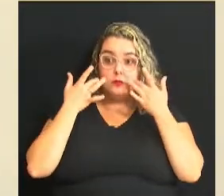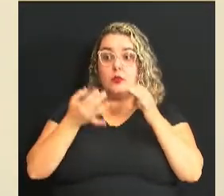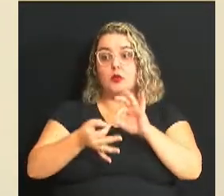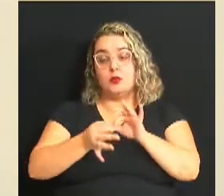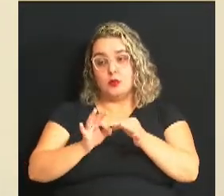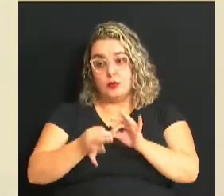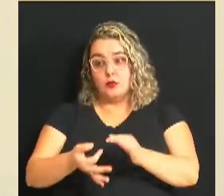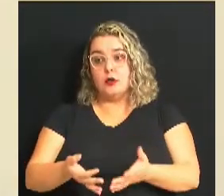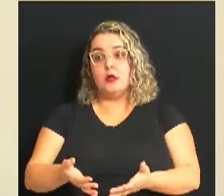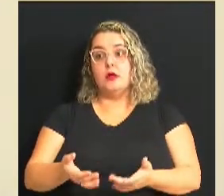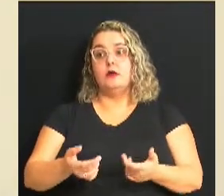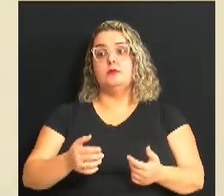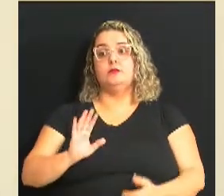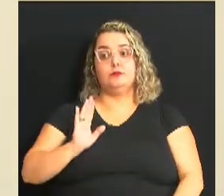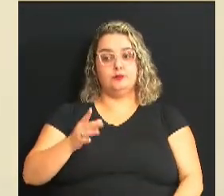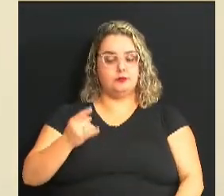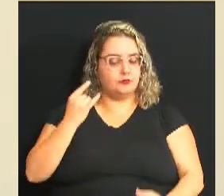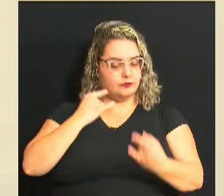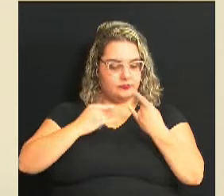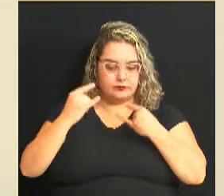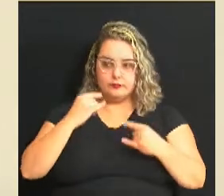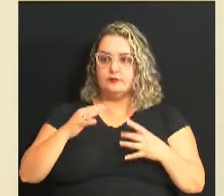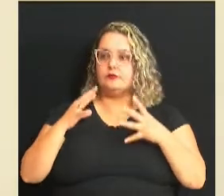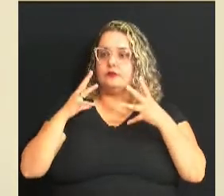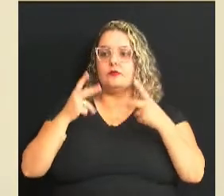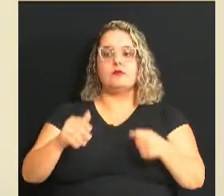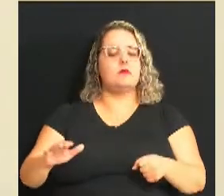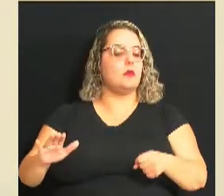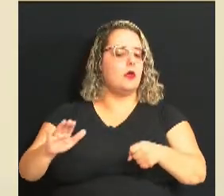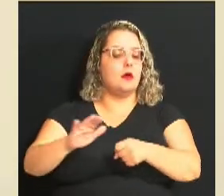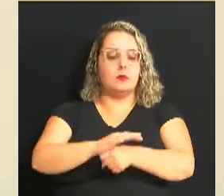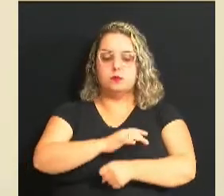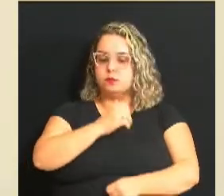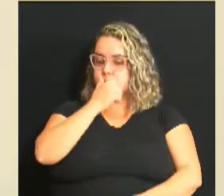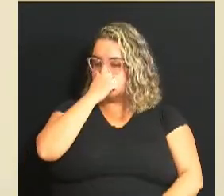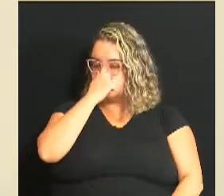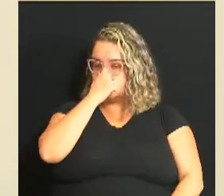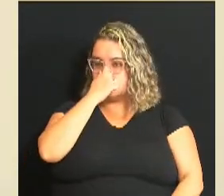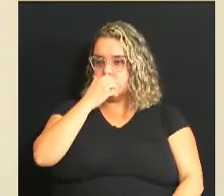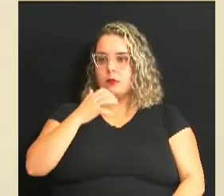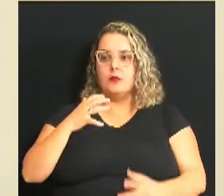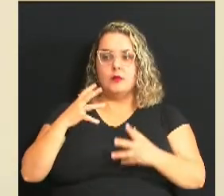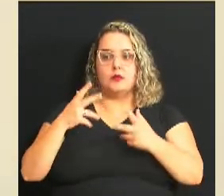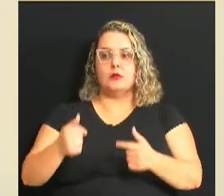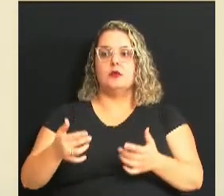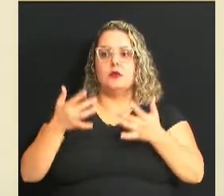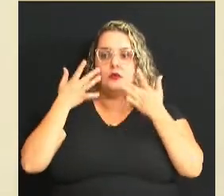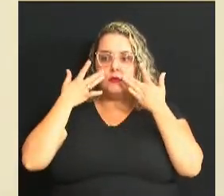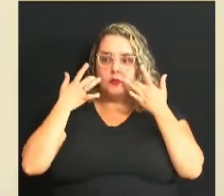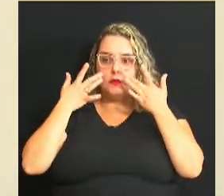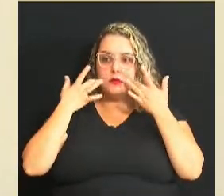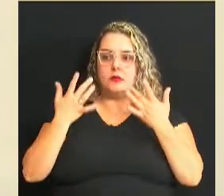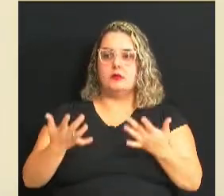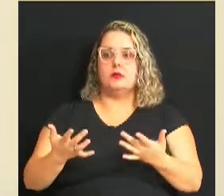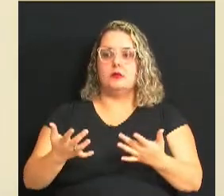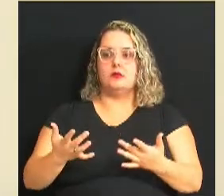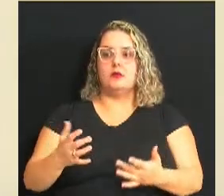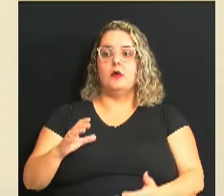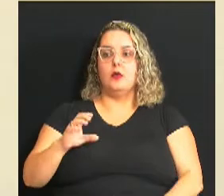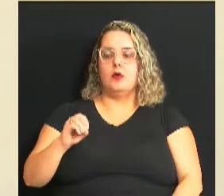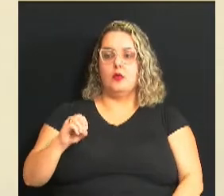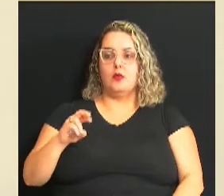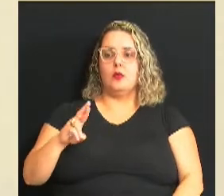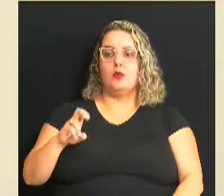tem uma atratividade, mas todas as atrações, todas as coisas do teatro foram lotadas. O Coreto em frente,